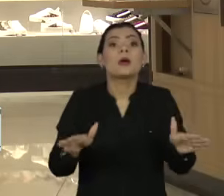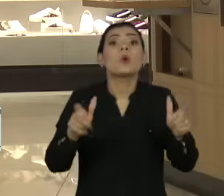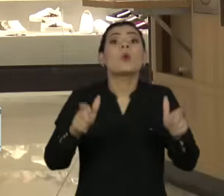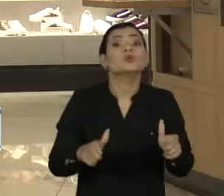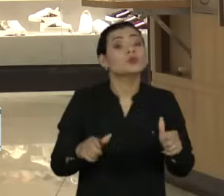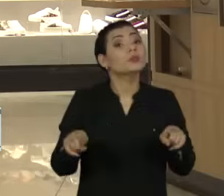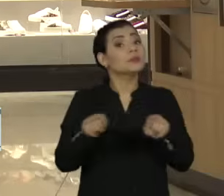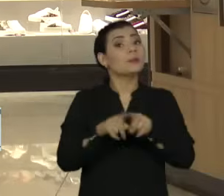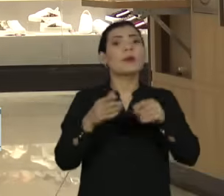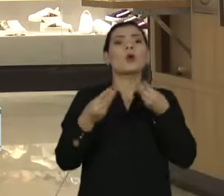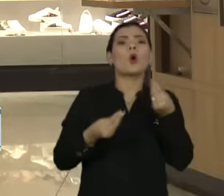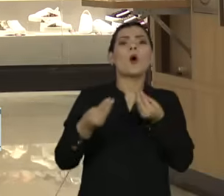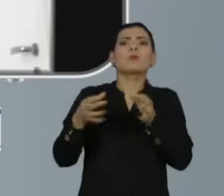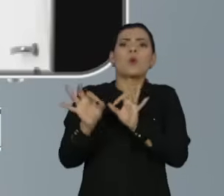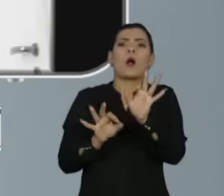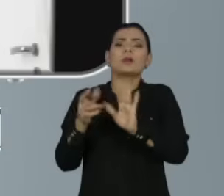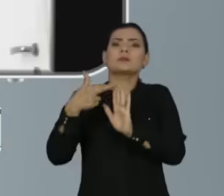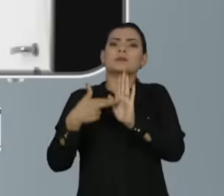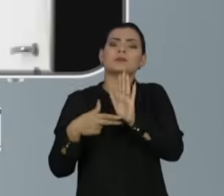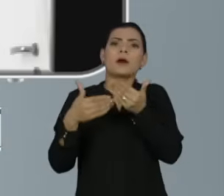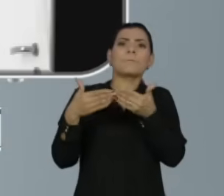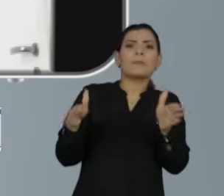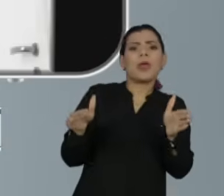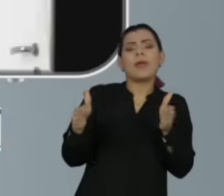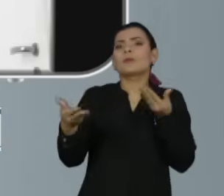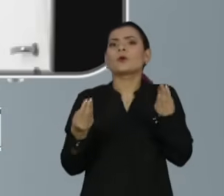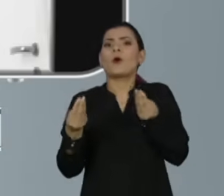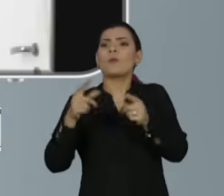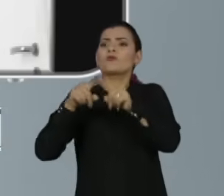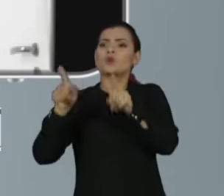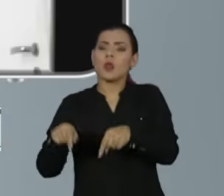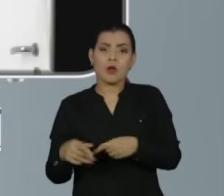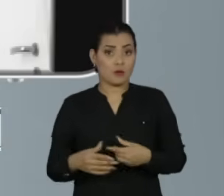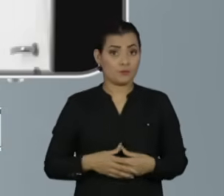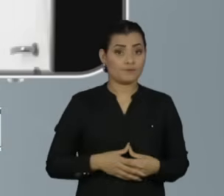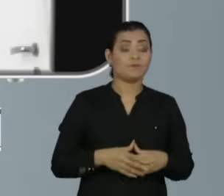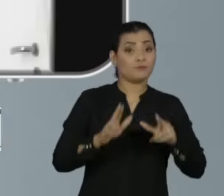o funcionamento da franquia. Conversar com os empreendedores que já